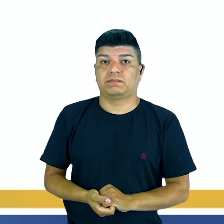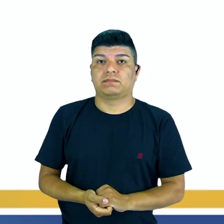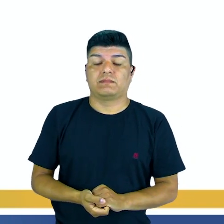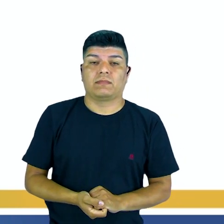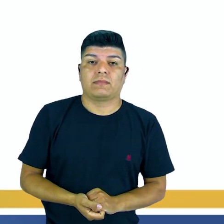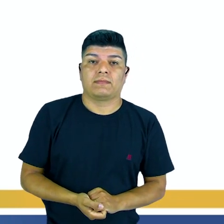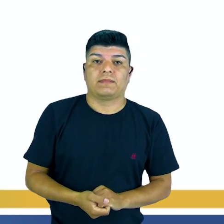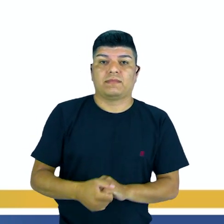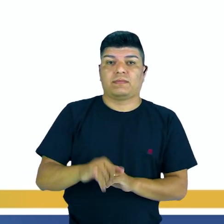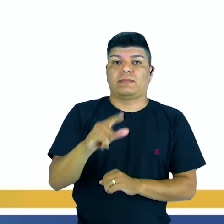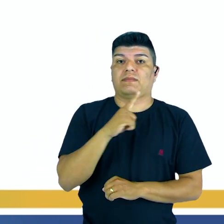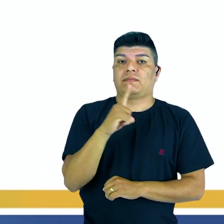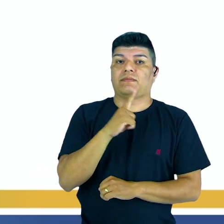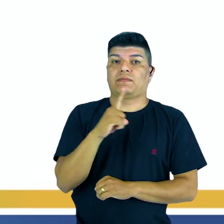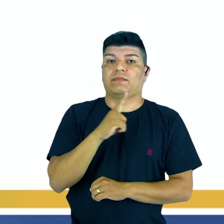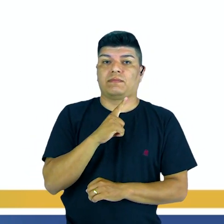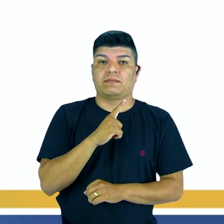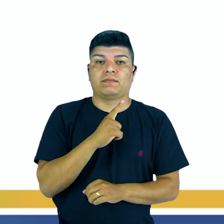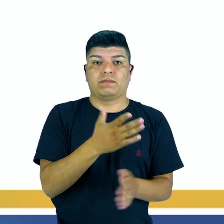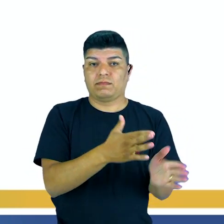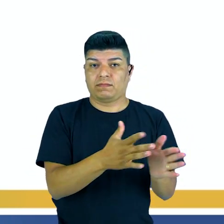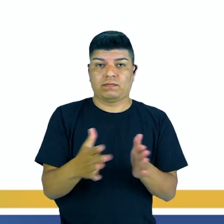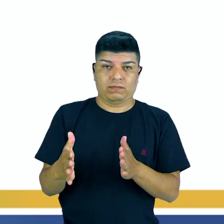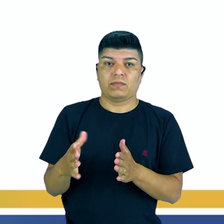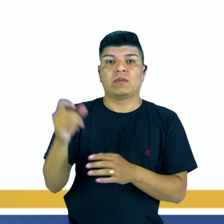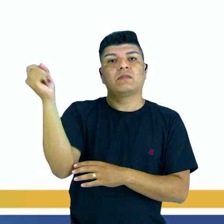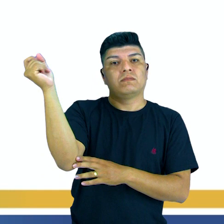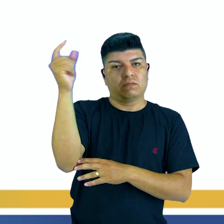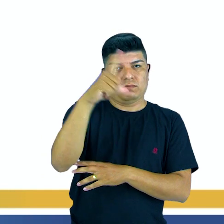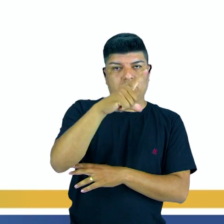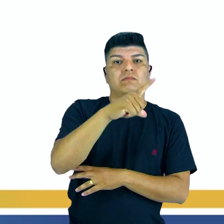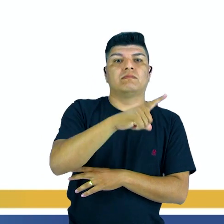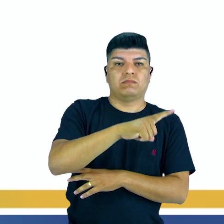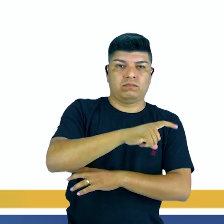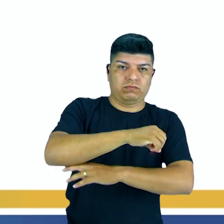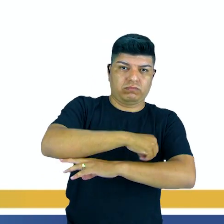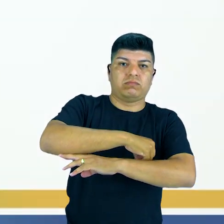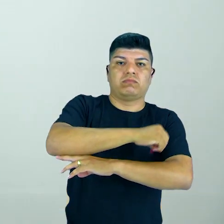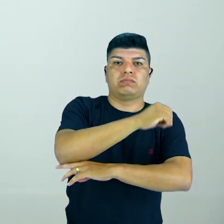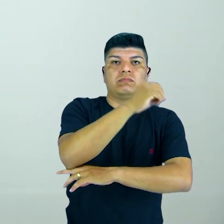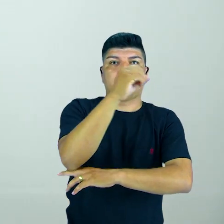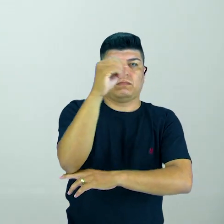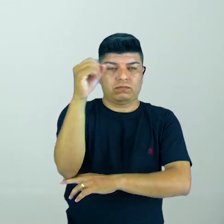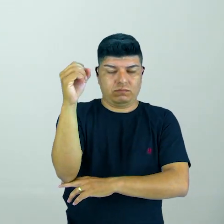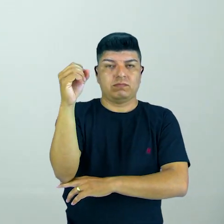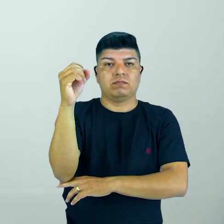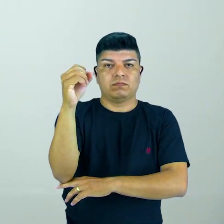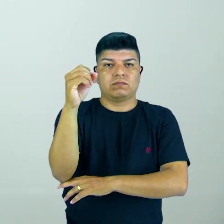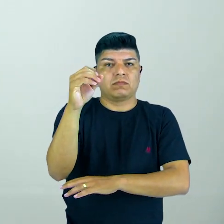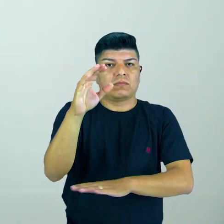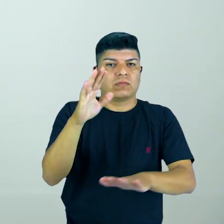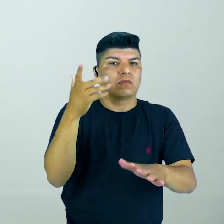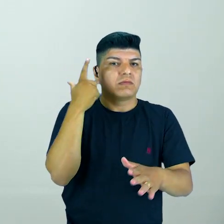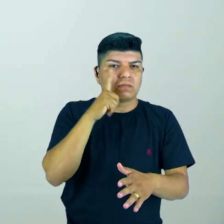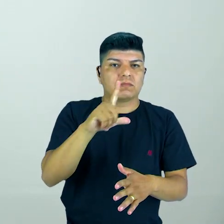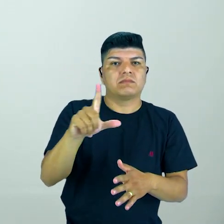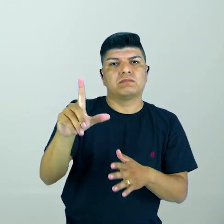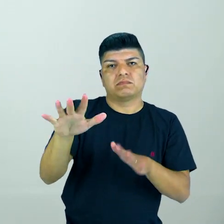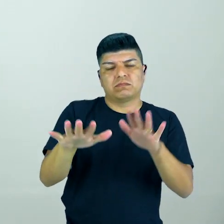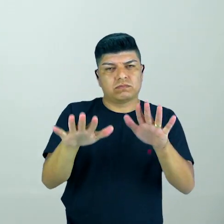Se tivermos nessa época, beleza, o Sol nasce a leste, se põe a oeste, dá para você fazer uma medição